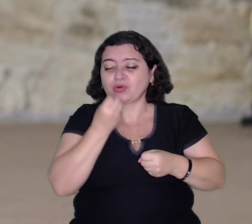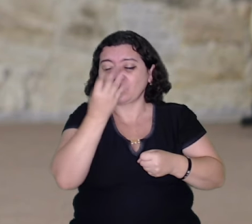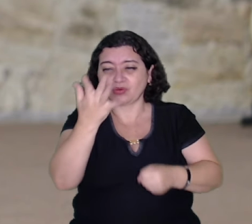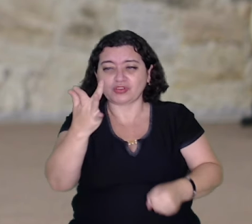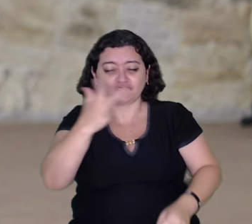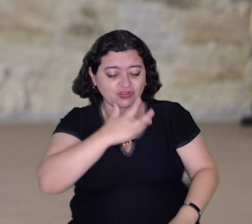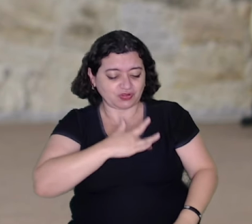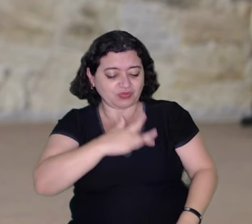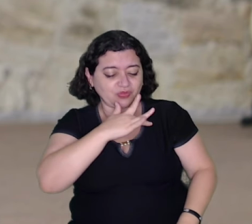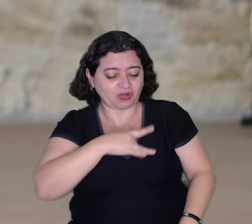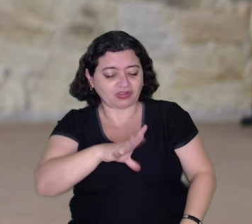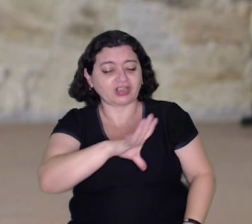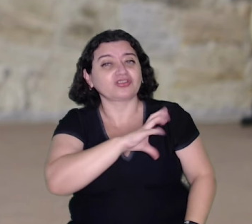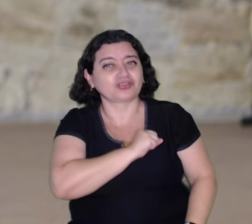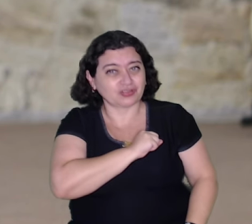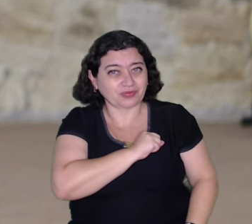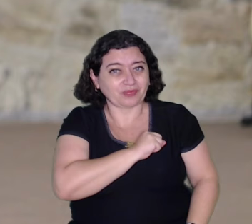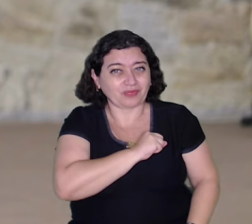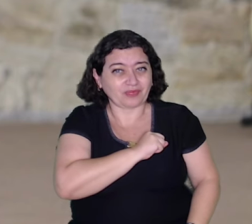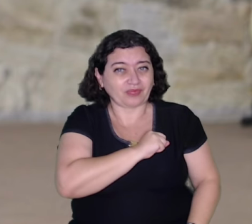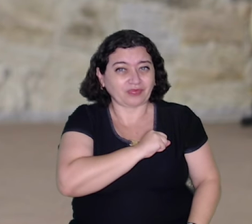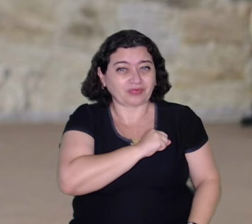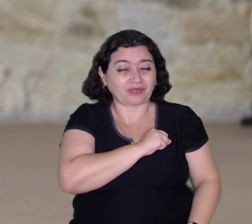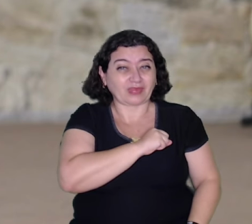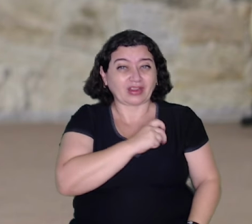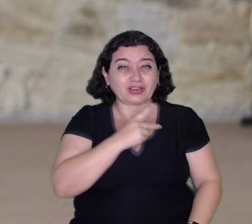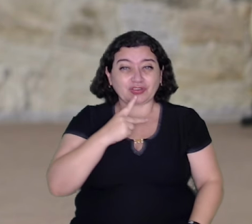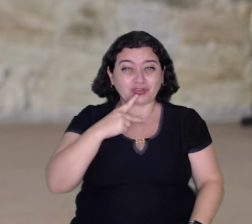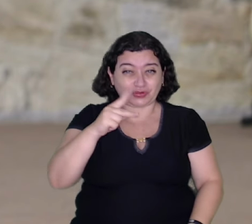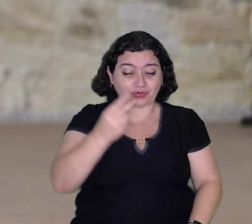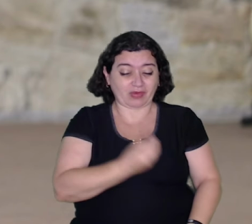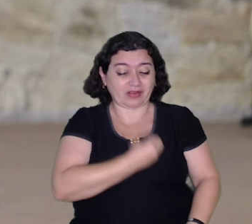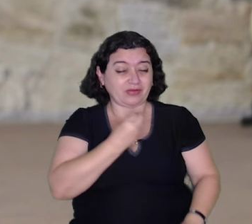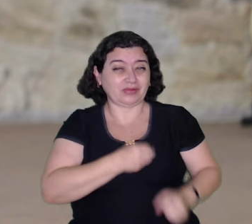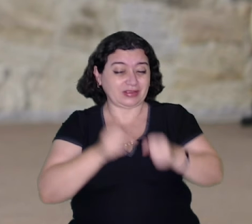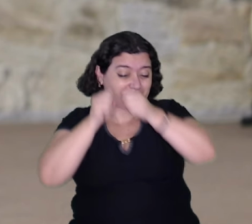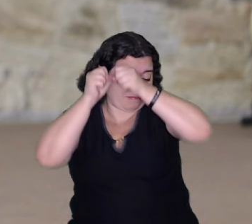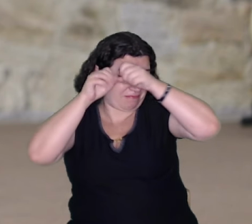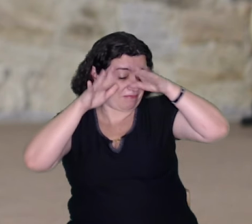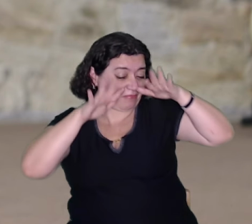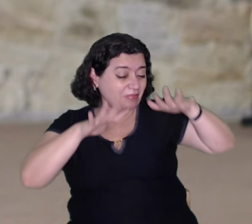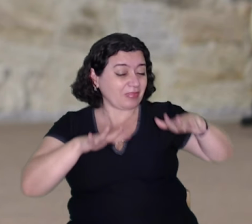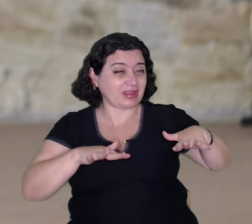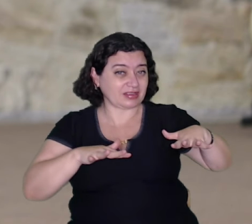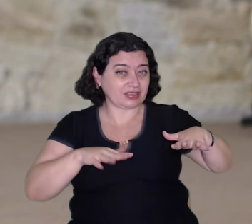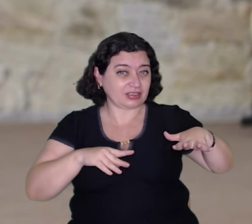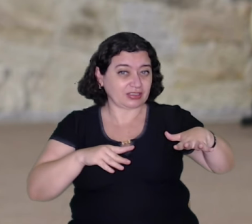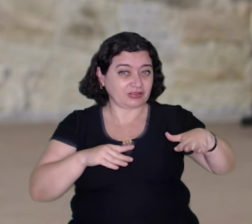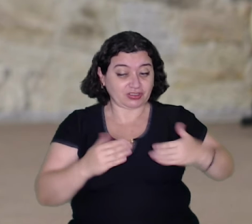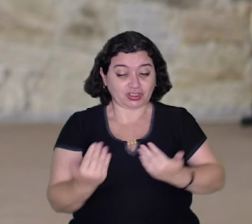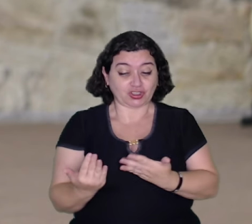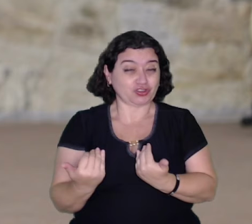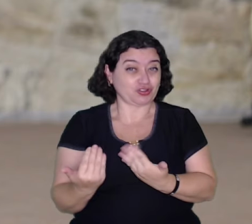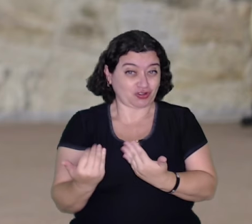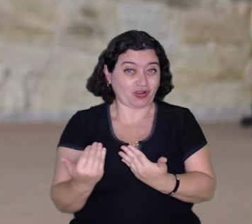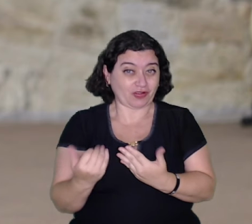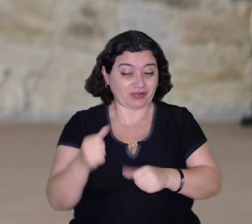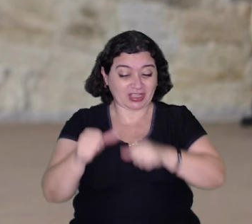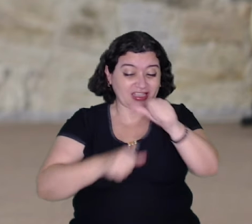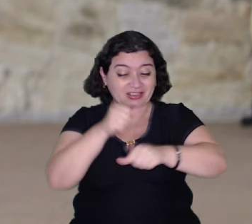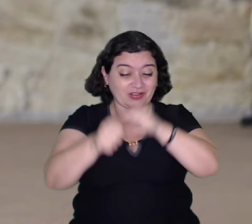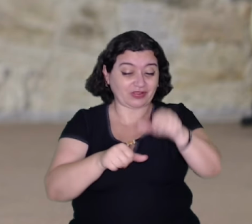compaixão, que enche de bens a sua existência, de modo que a sua juventude se renova como a